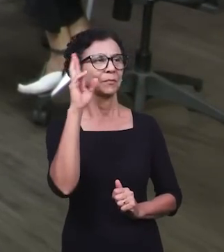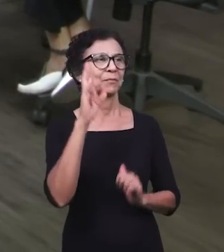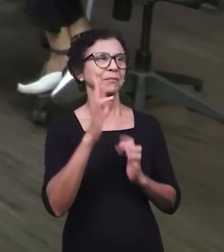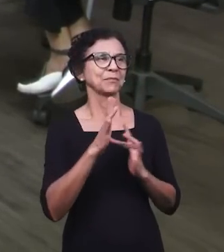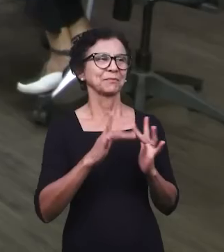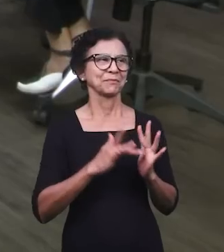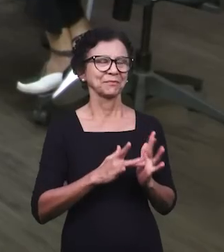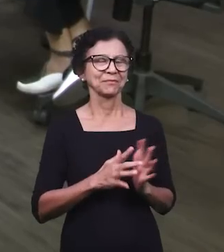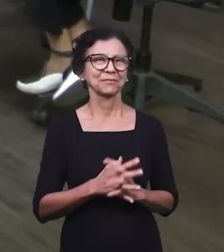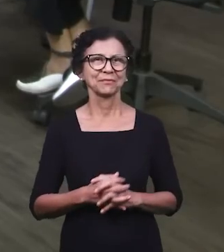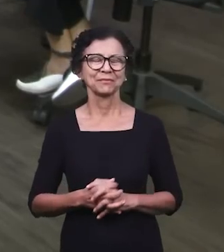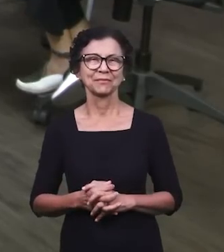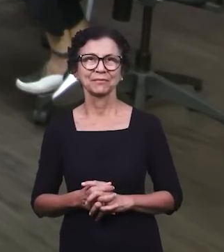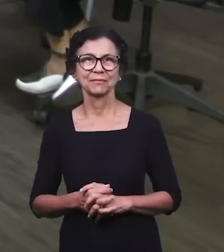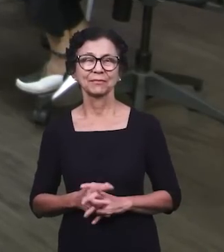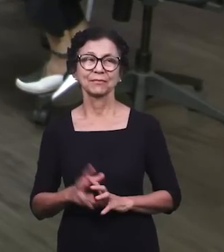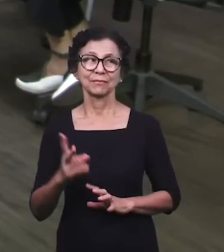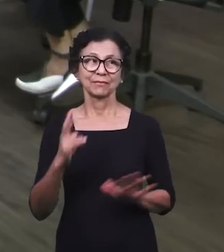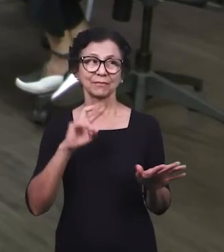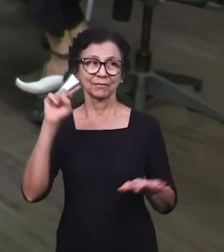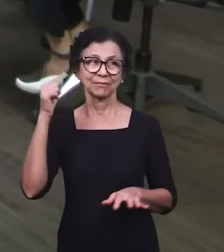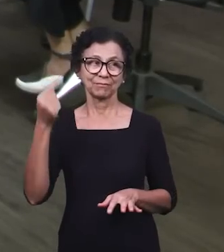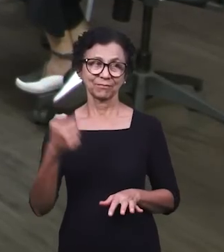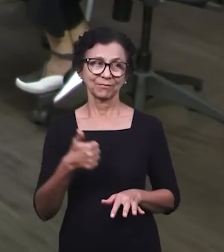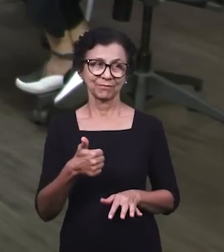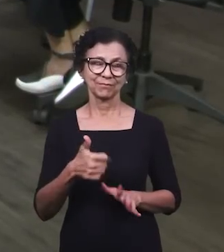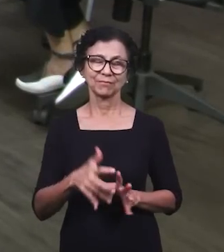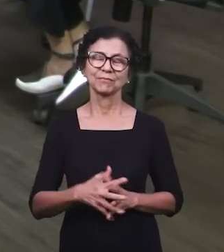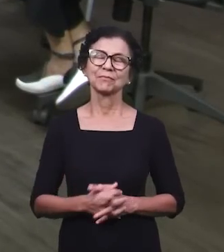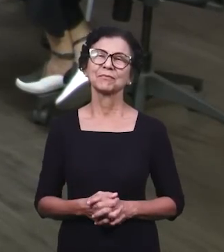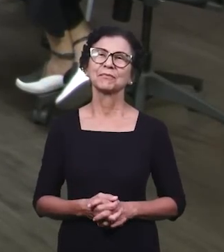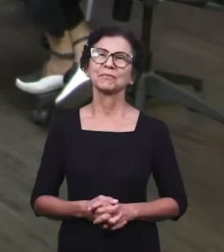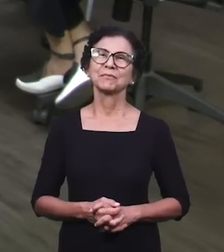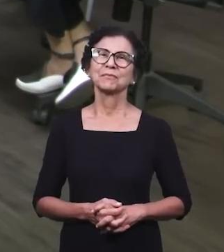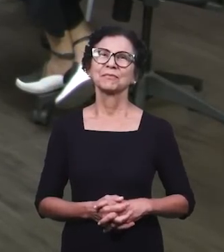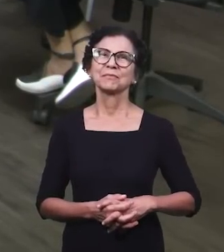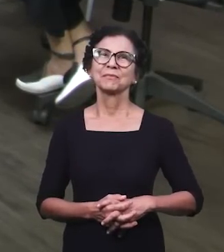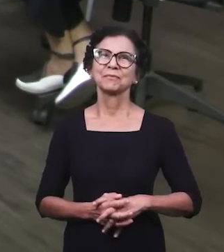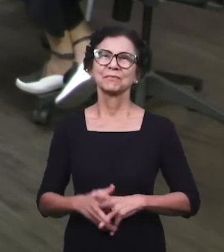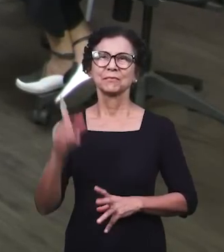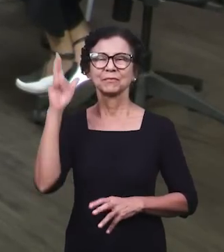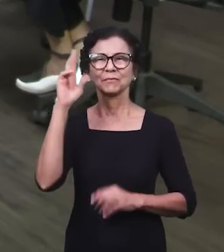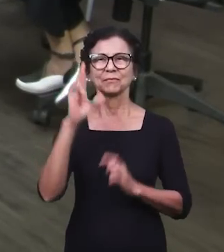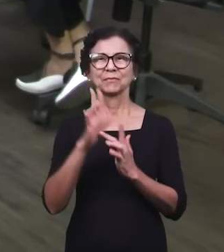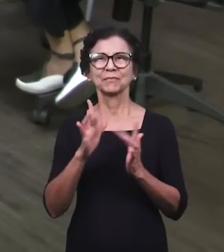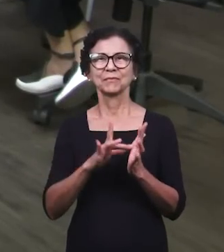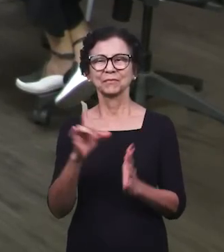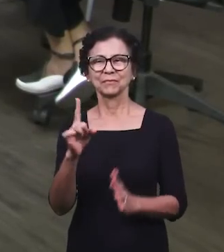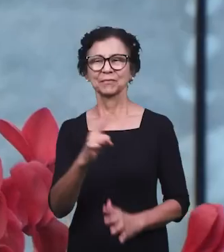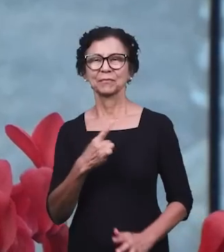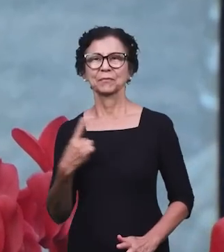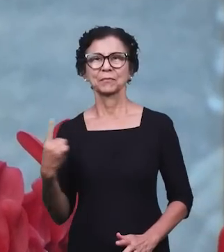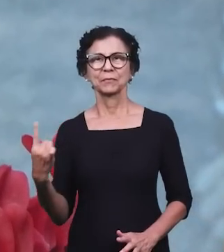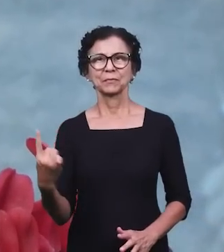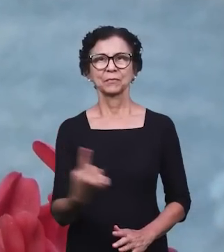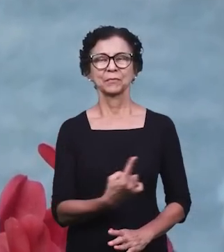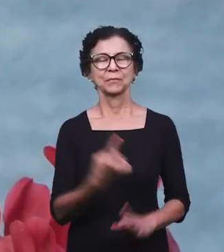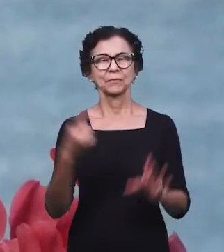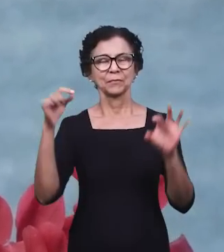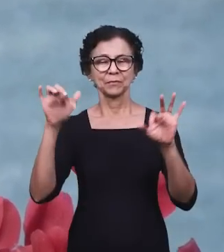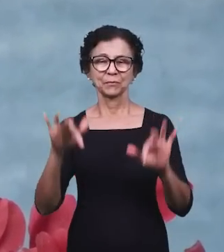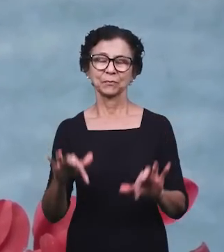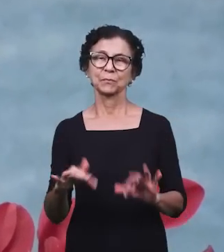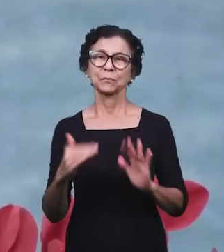tê-lo Amém, conosco pastor aqui. Josias. Vamos continuar a semana que vem no mesmo tema. Com certeza. A paz do Senhor a todos. Muito bem, a gente chega então ao final de mais uma